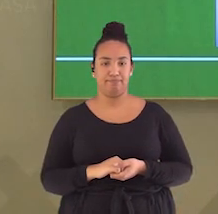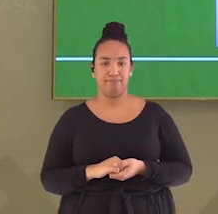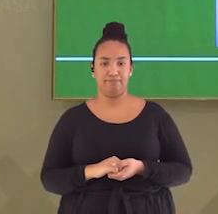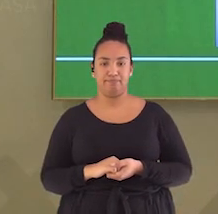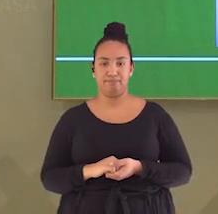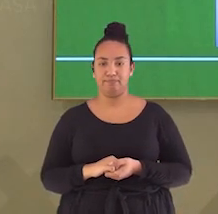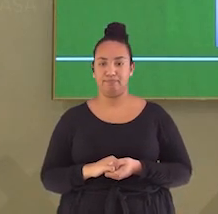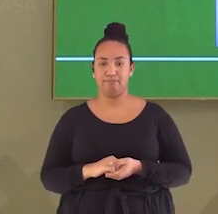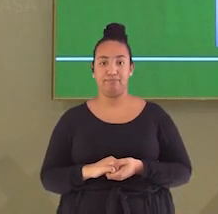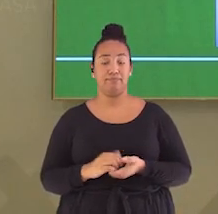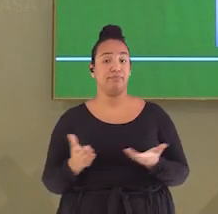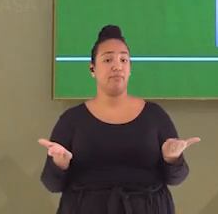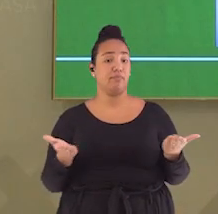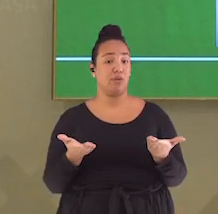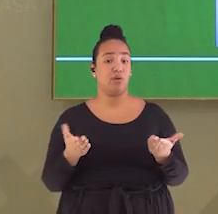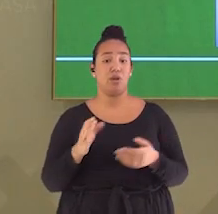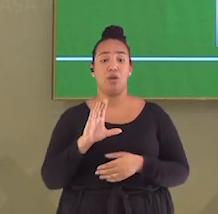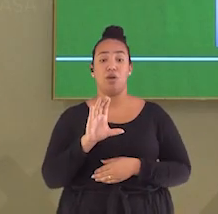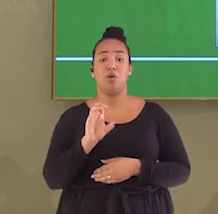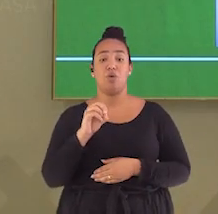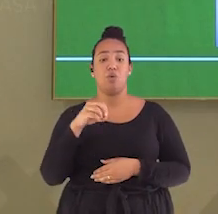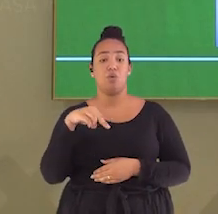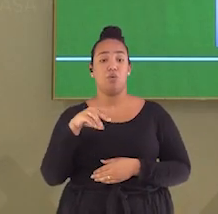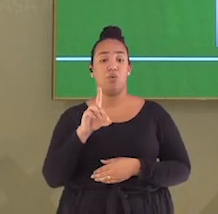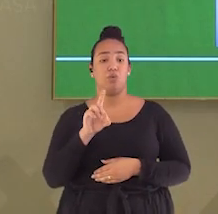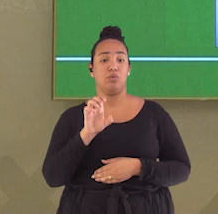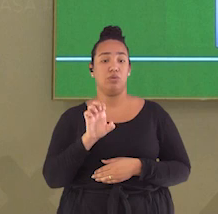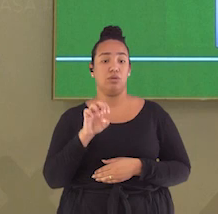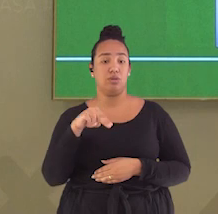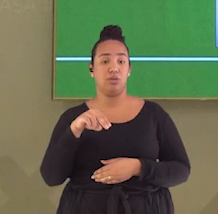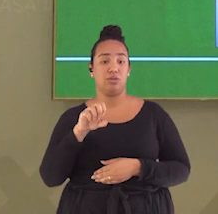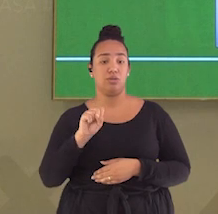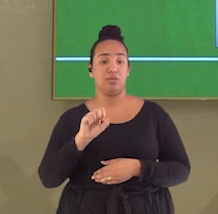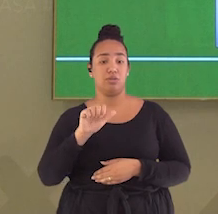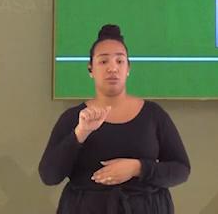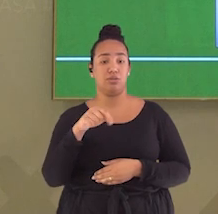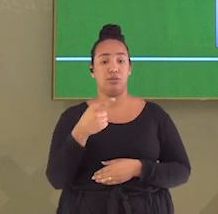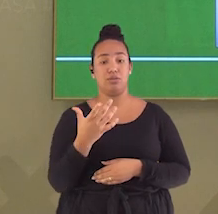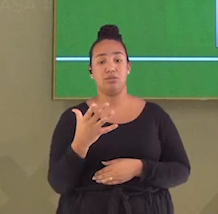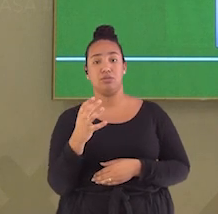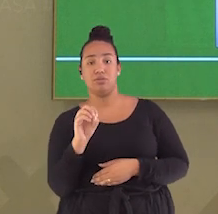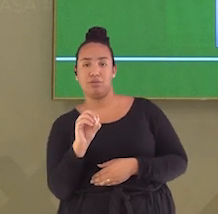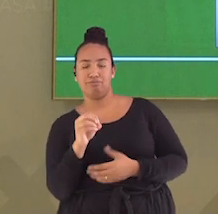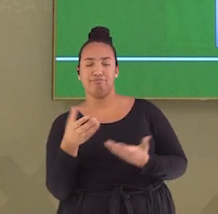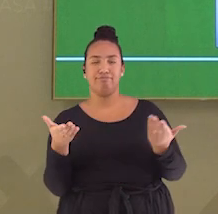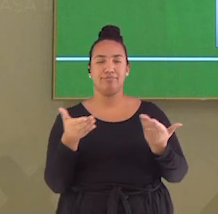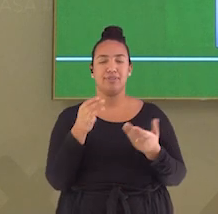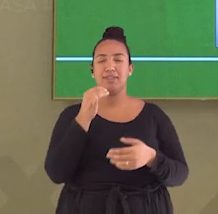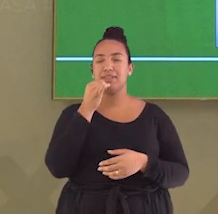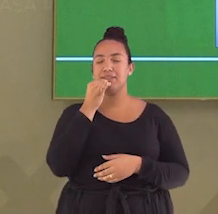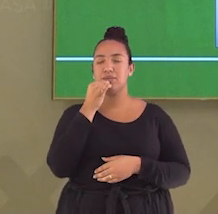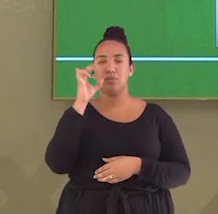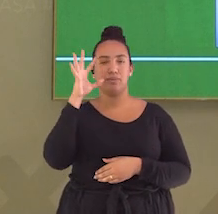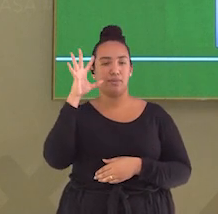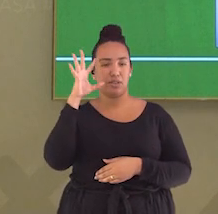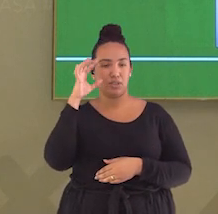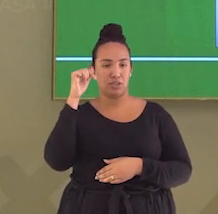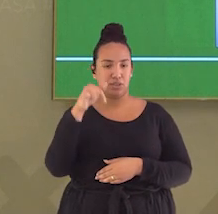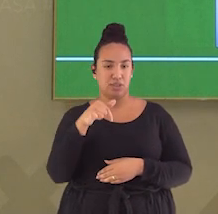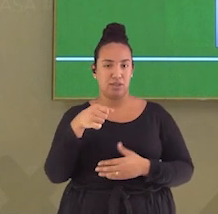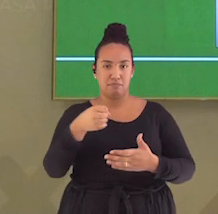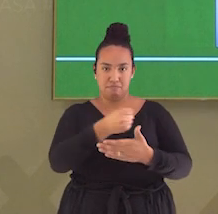Aí temos aqui a condensação. Imagine uma panela que esteja com o